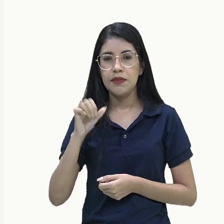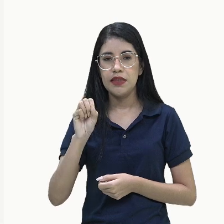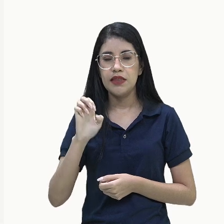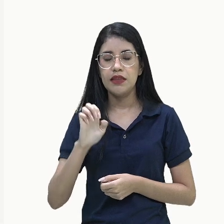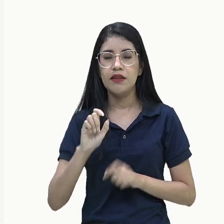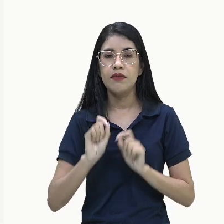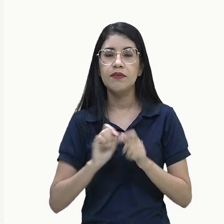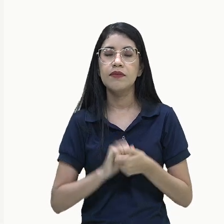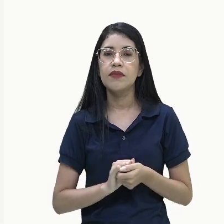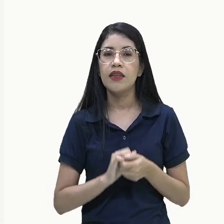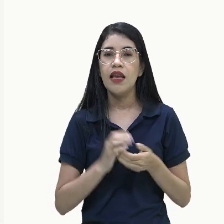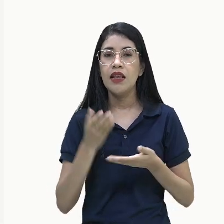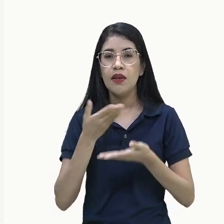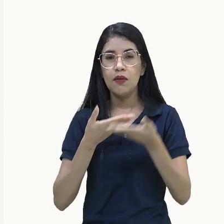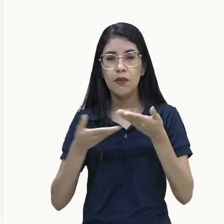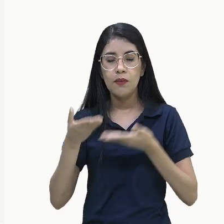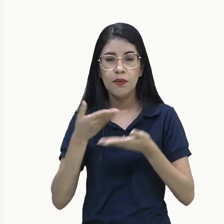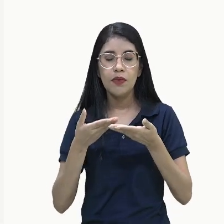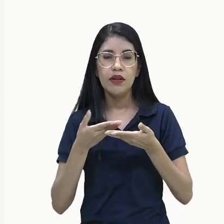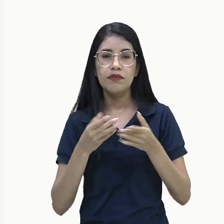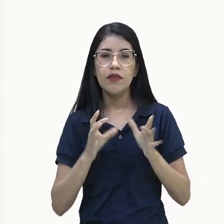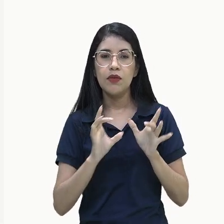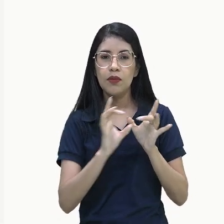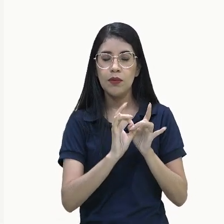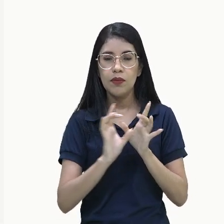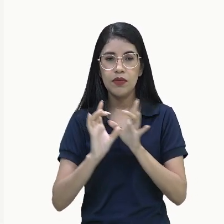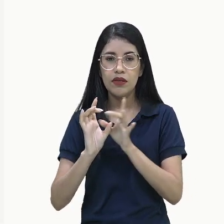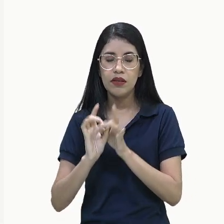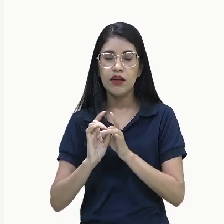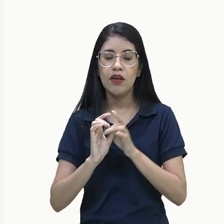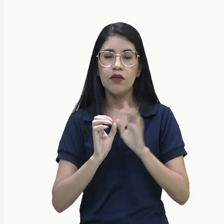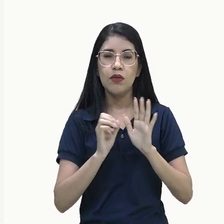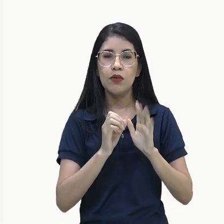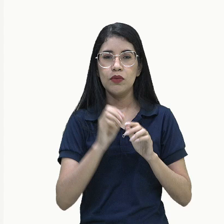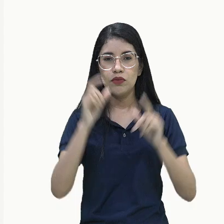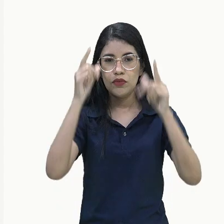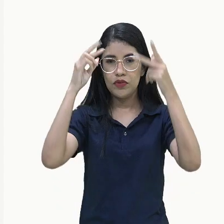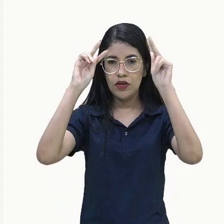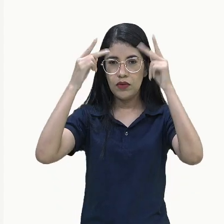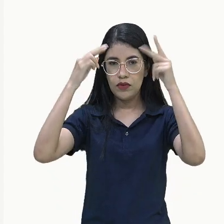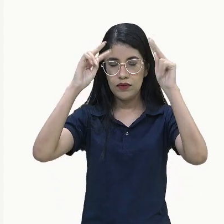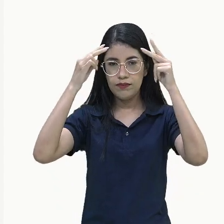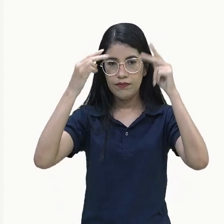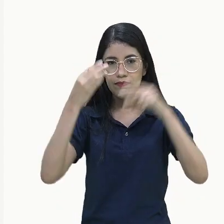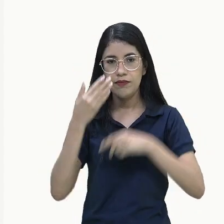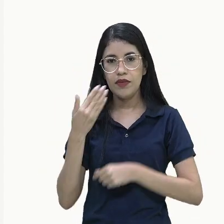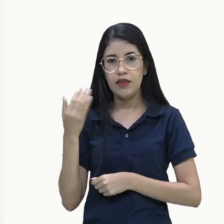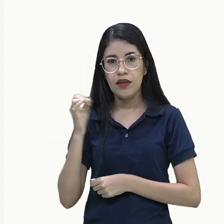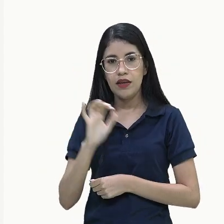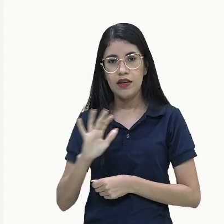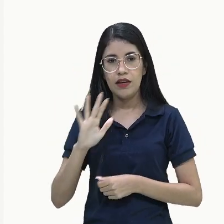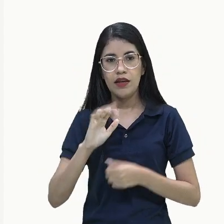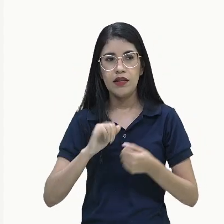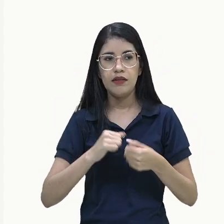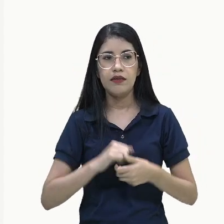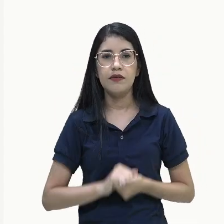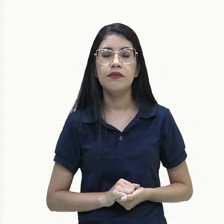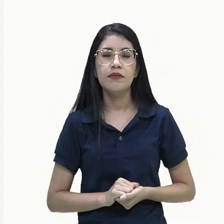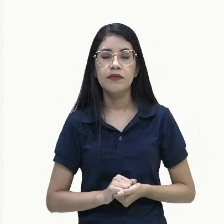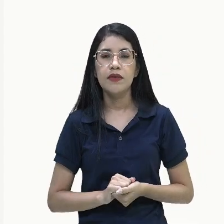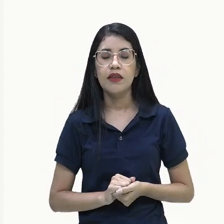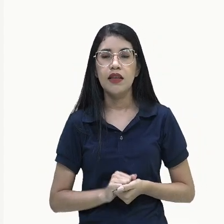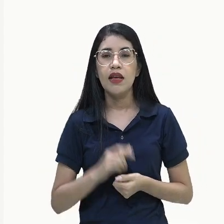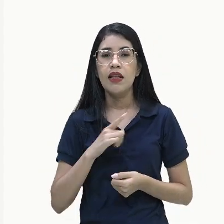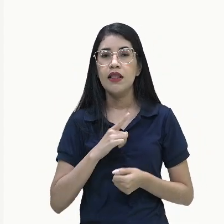é a comunicação entre os neurônios, ela está ocorrendo aqui, ó, né? E vai por onde